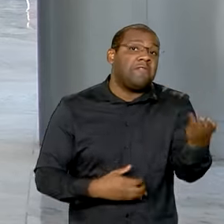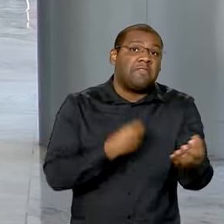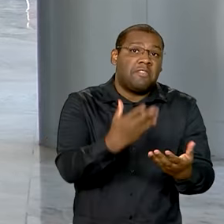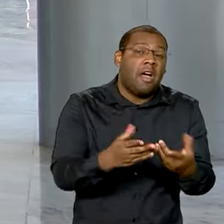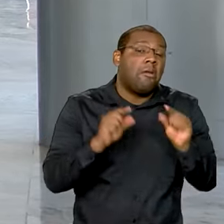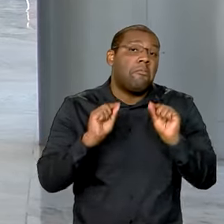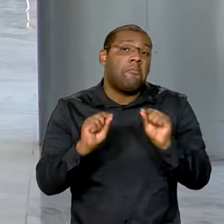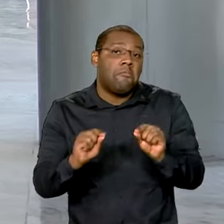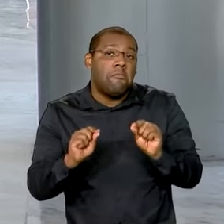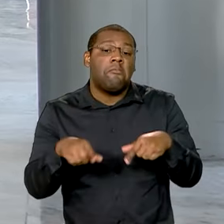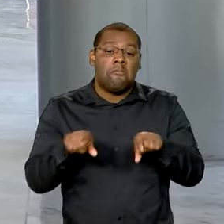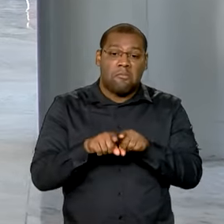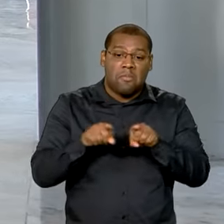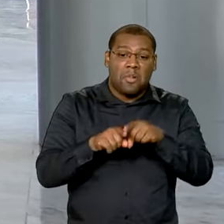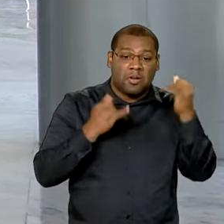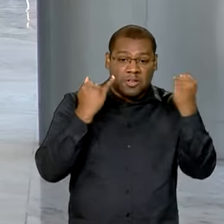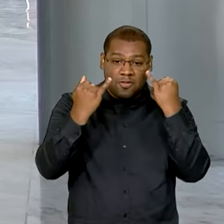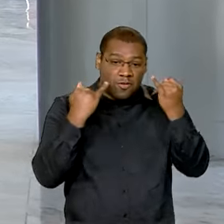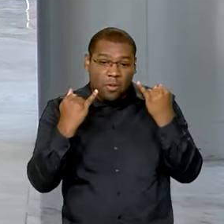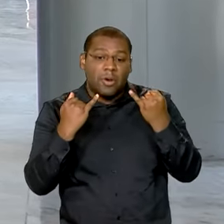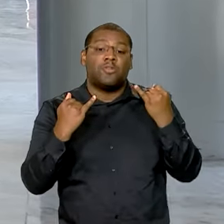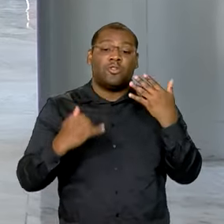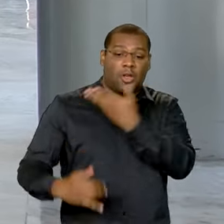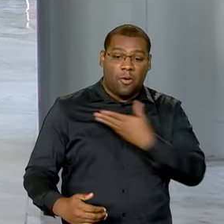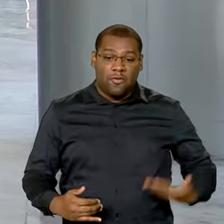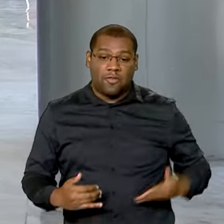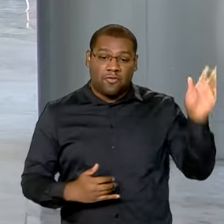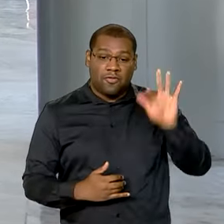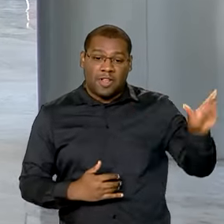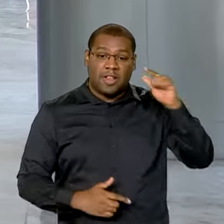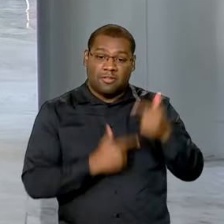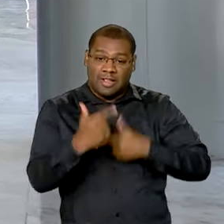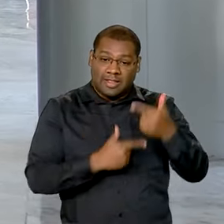e notícias sobre o trabalho de reconstrução realizado pelo governo federal.